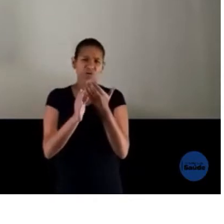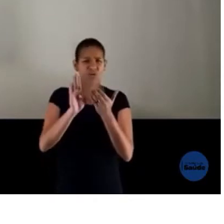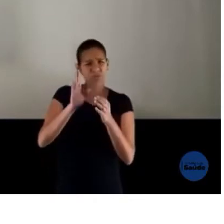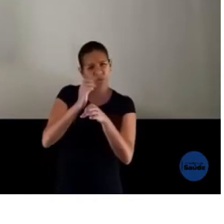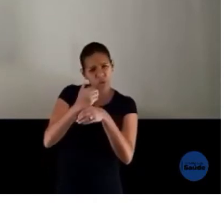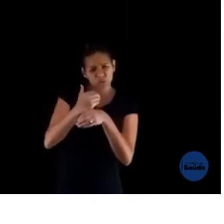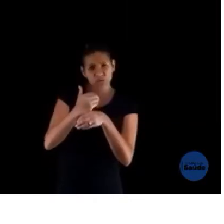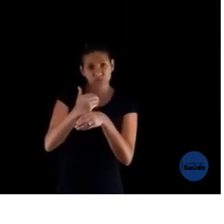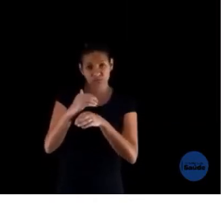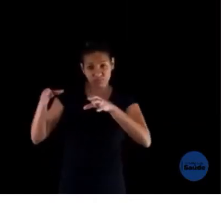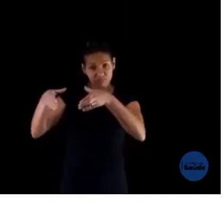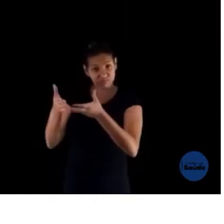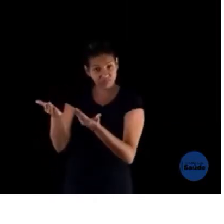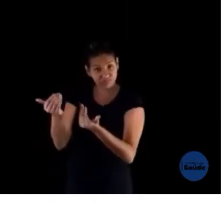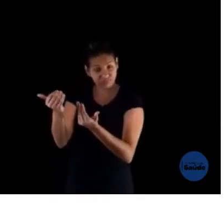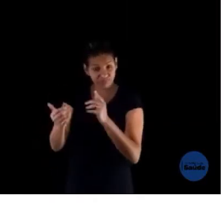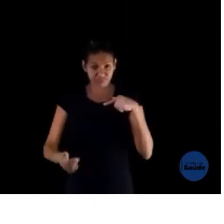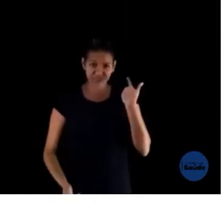que aula de biologia.